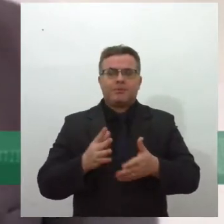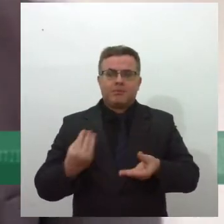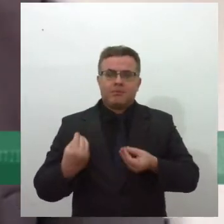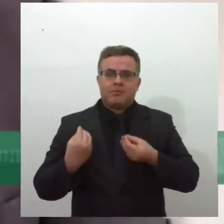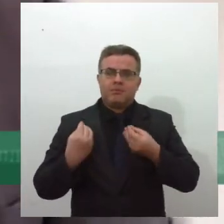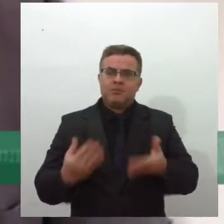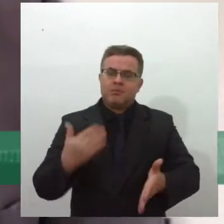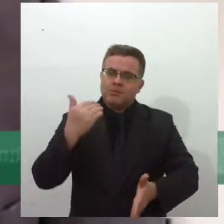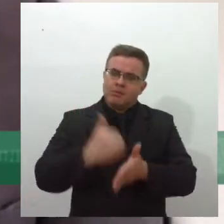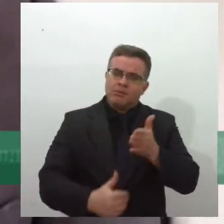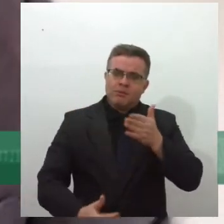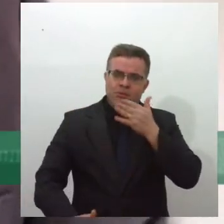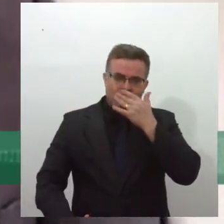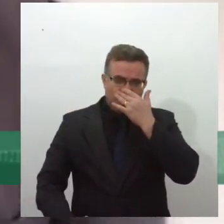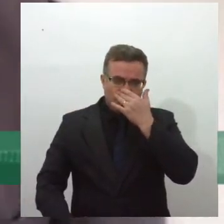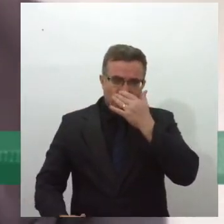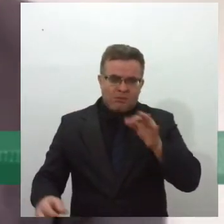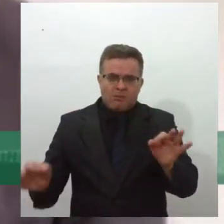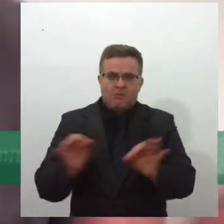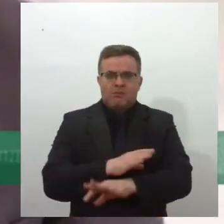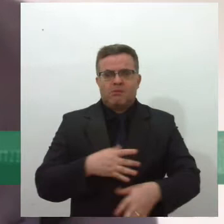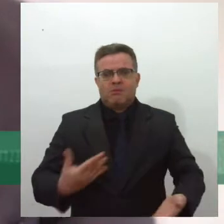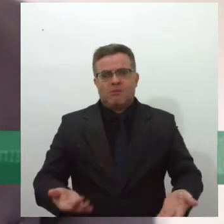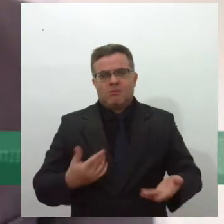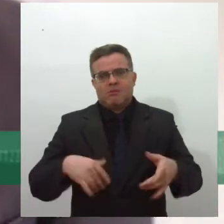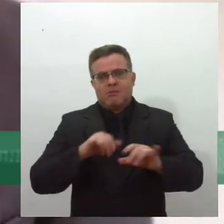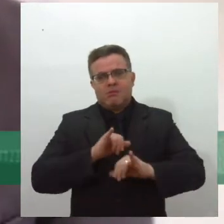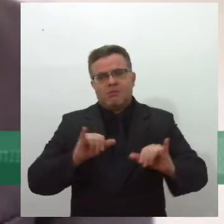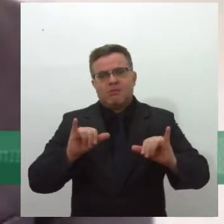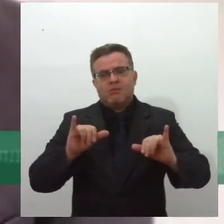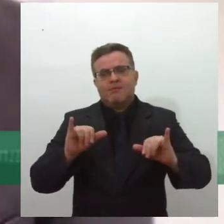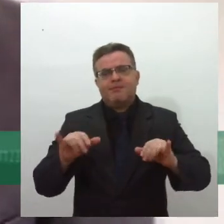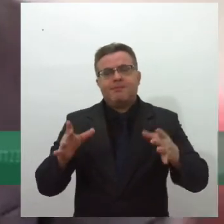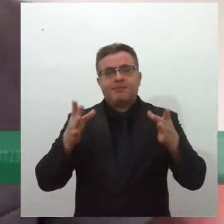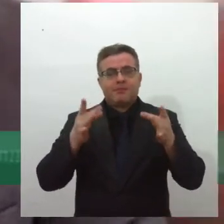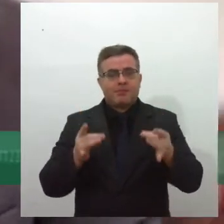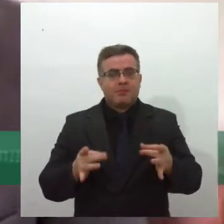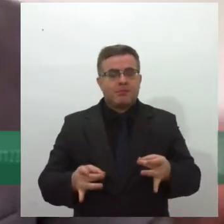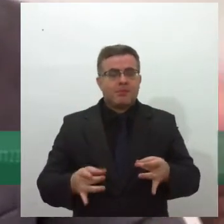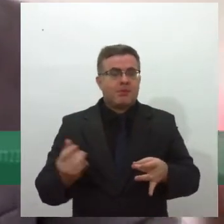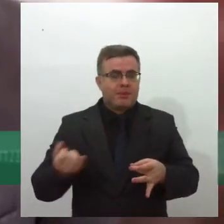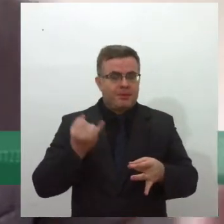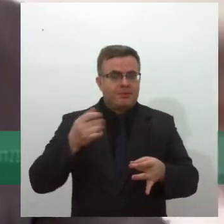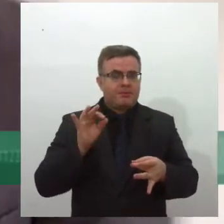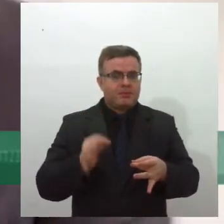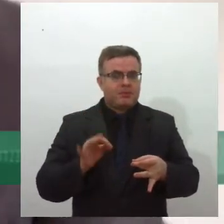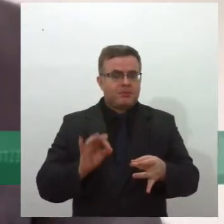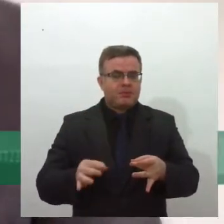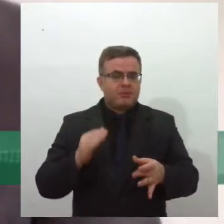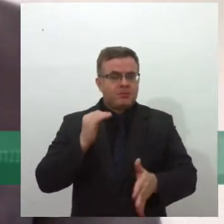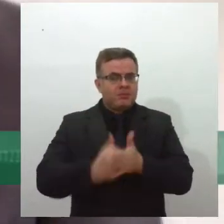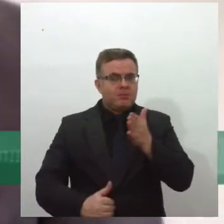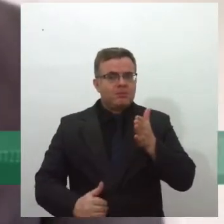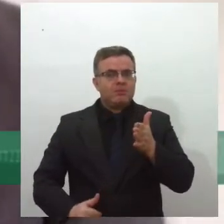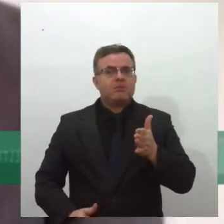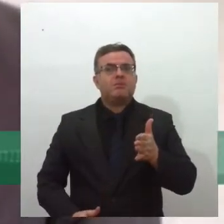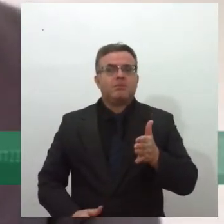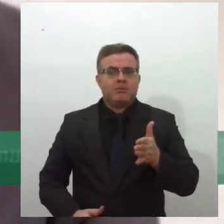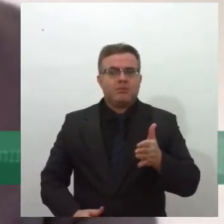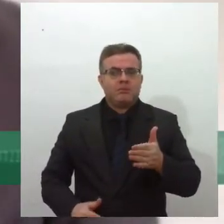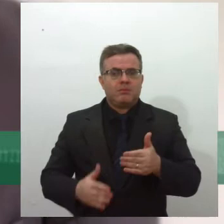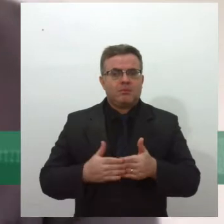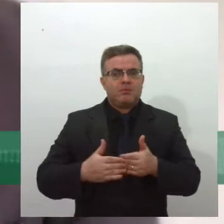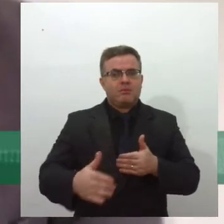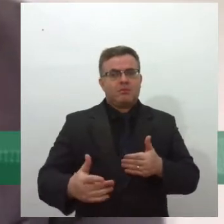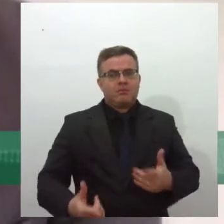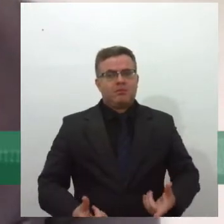isenção. Sobre a neoplasia maligna, tem um detalhe interessante, que essa isenção é enquanto durar a